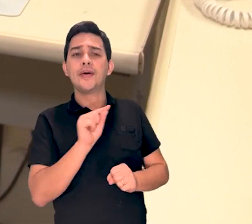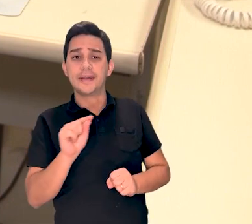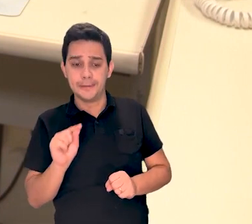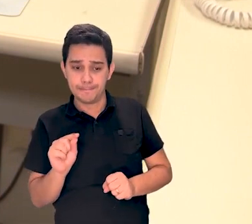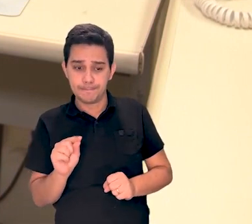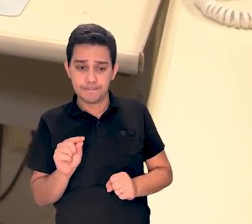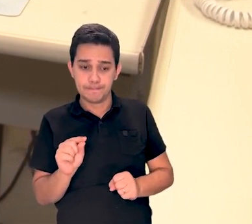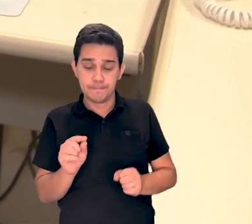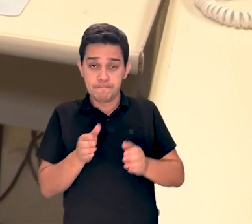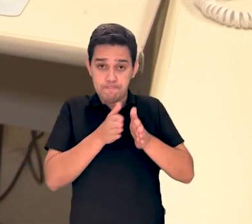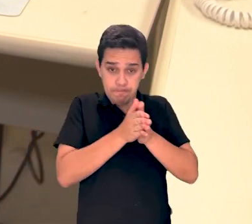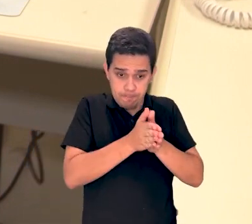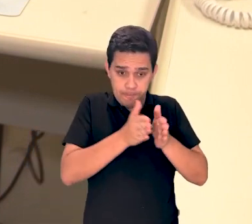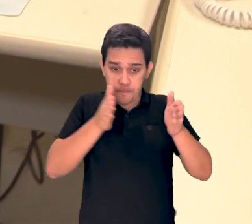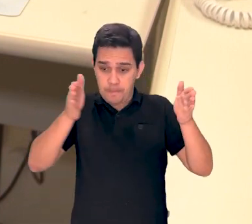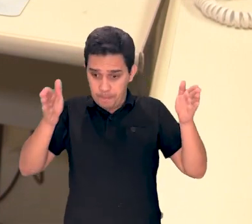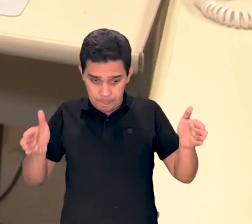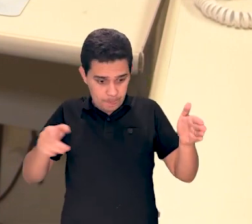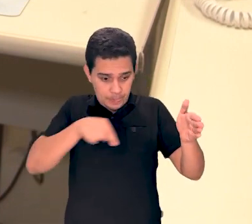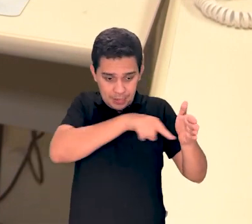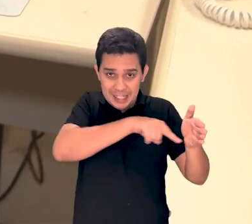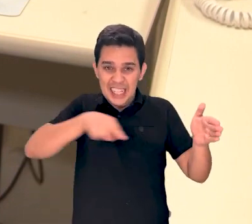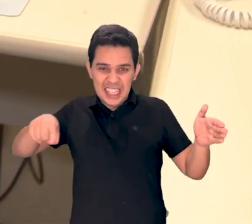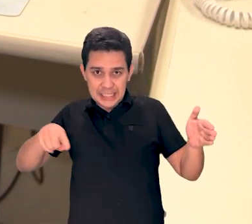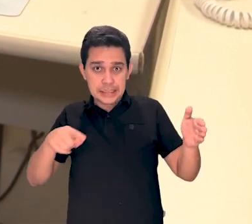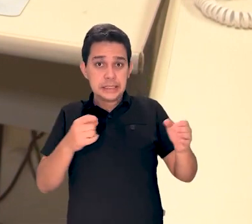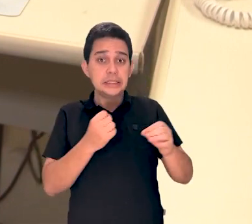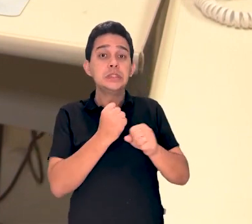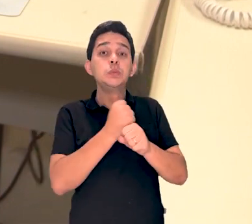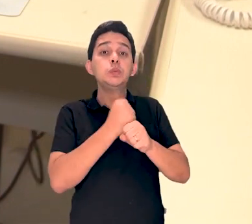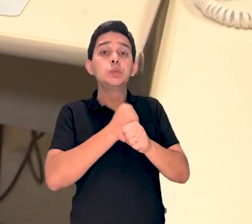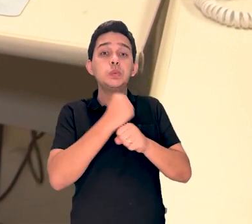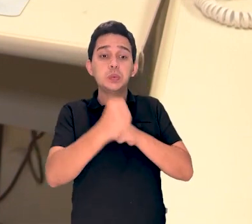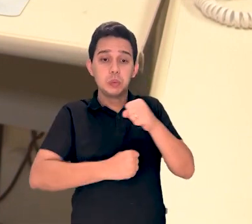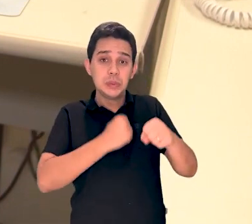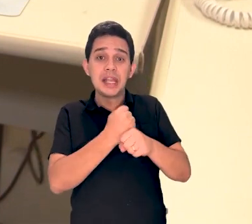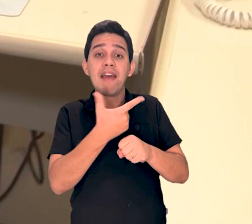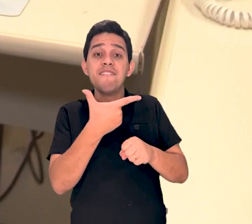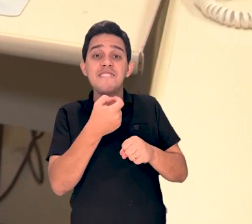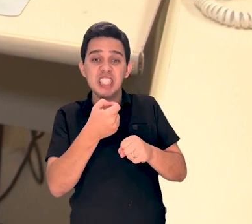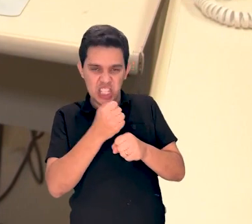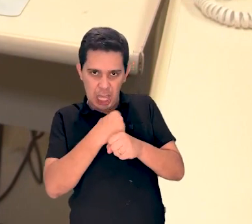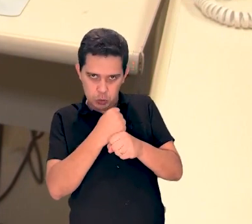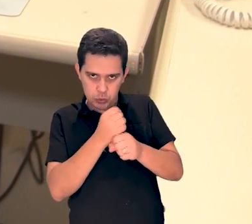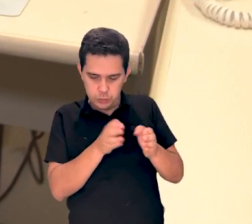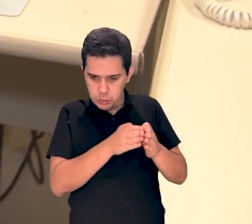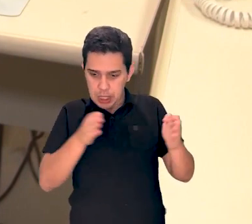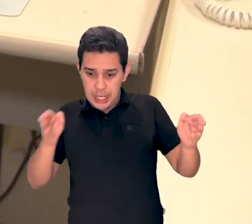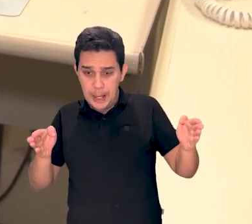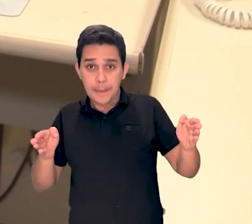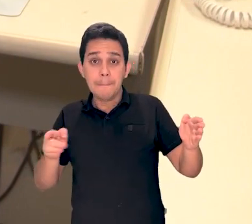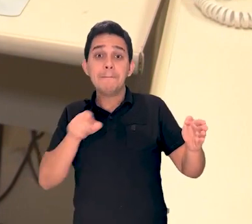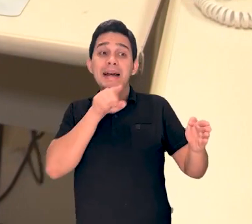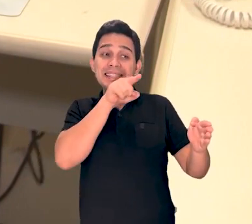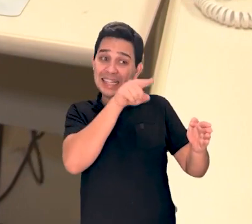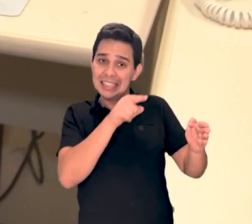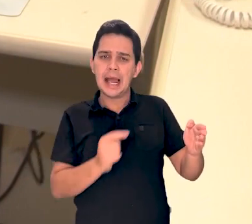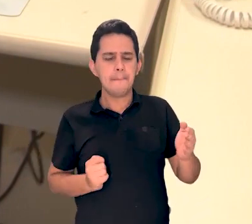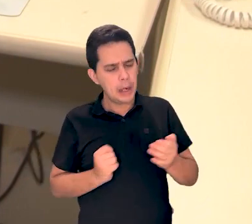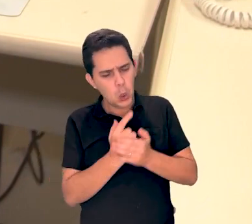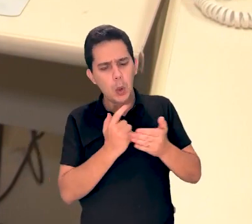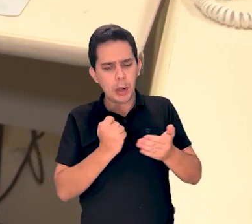a previsão dessa taxa de retorno para os 20 anos de contrato de concessão já teria sido